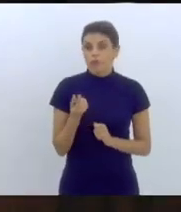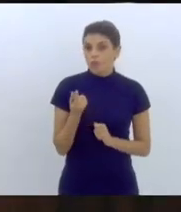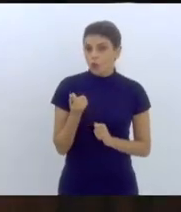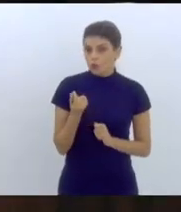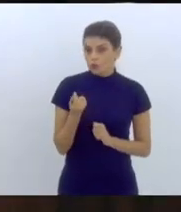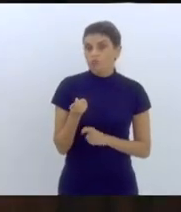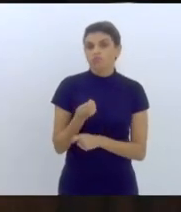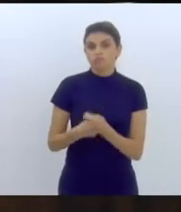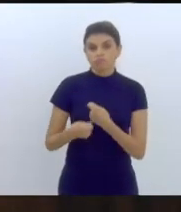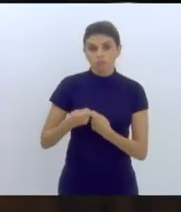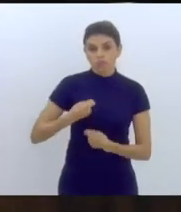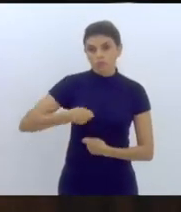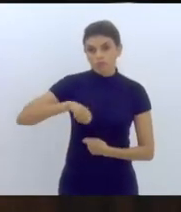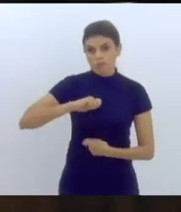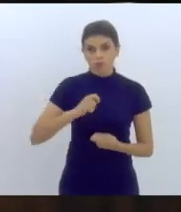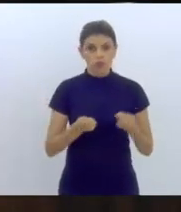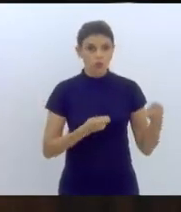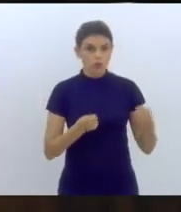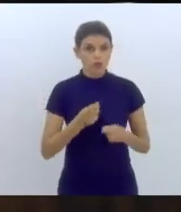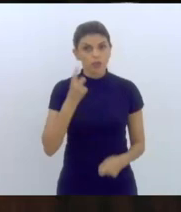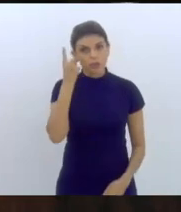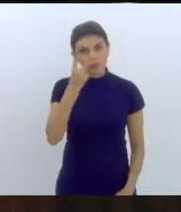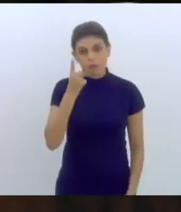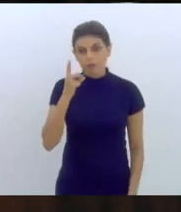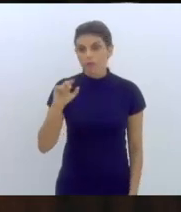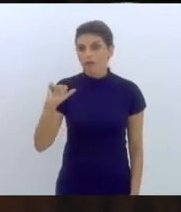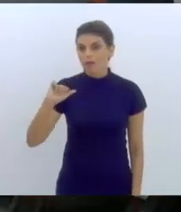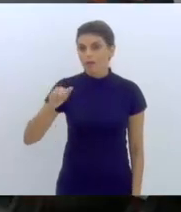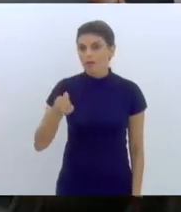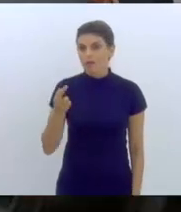Finanças, Fiscalização Financeira e Controle, deputado André Corrêa.